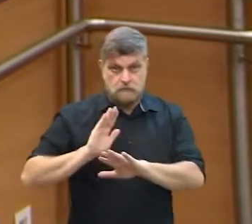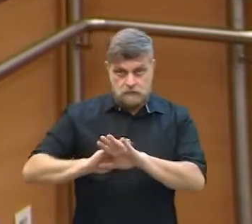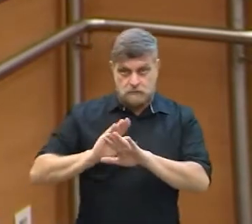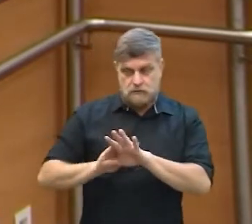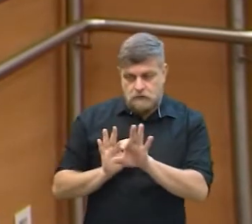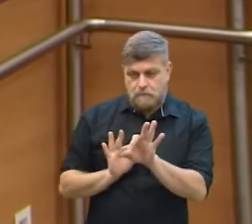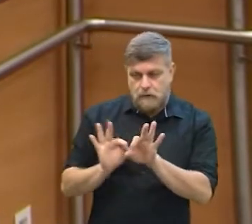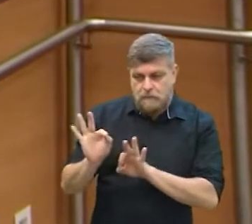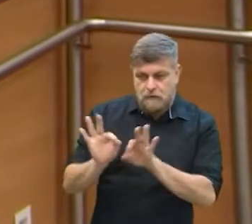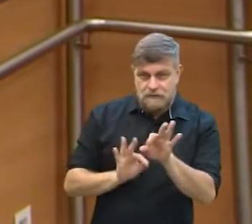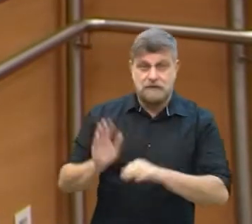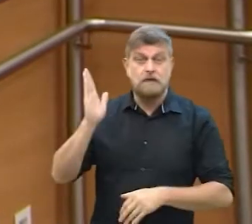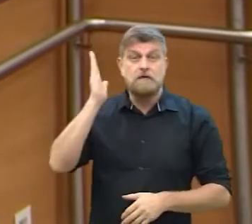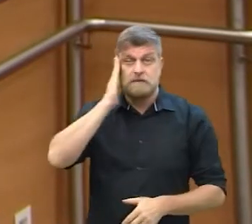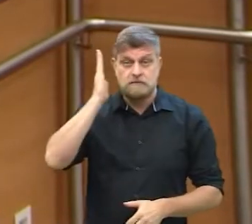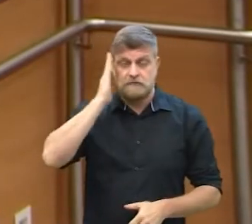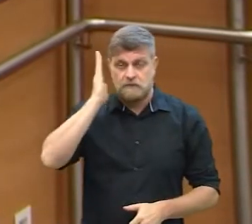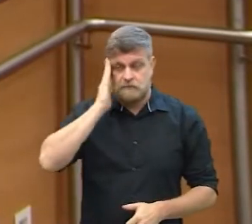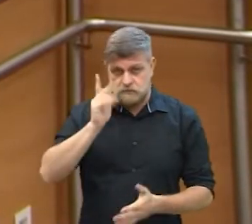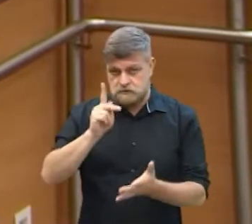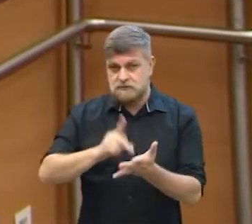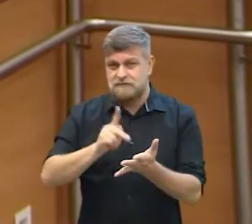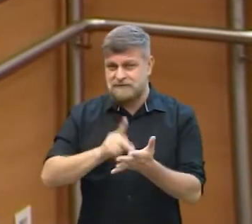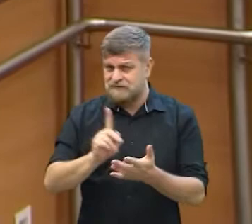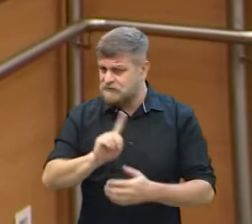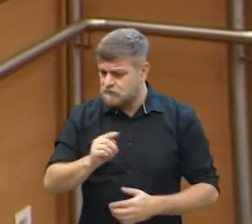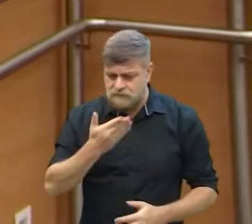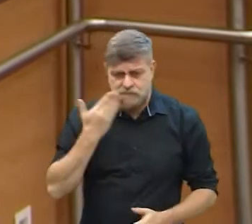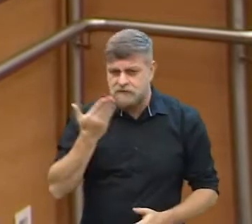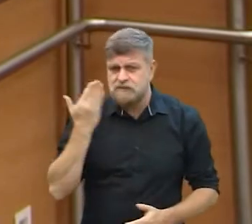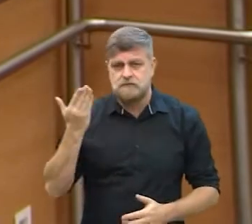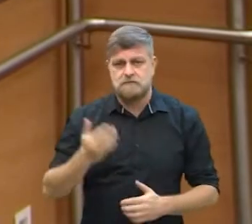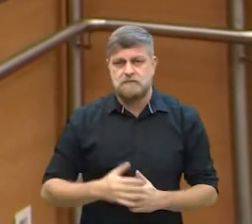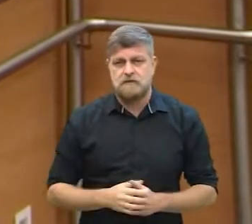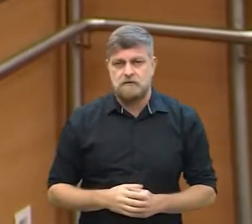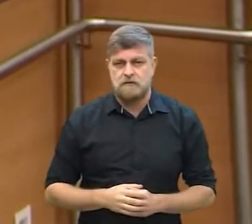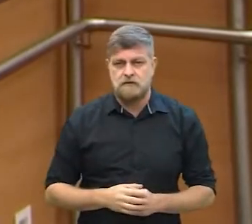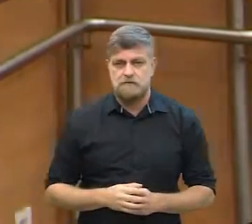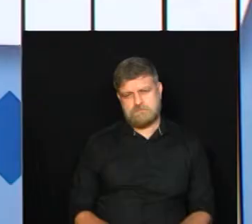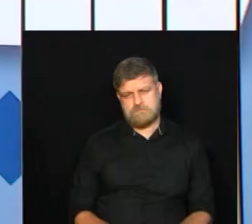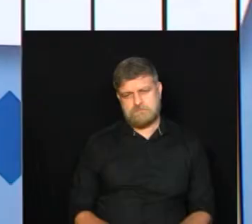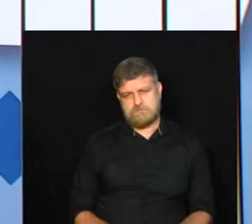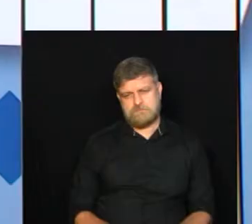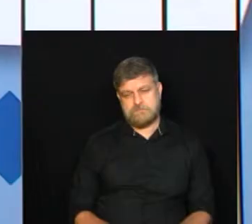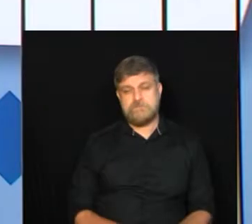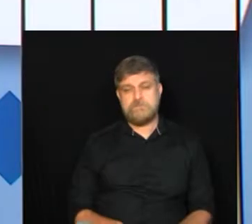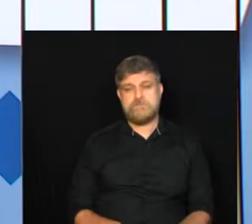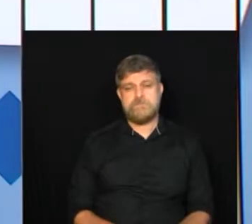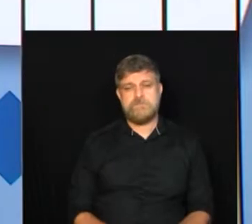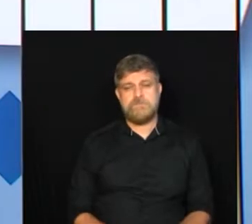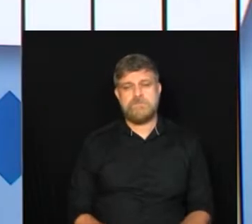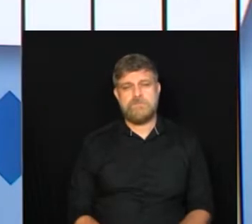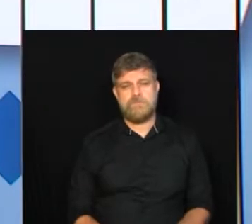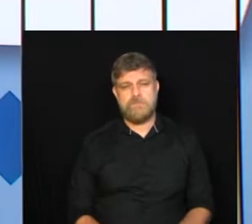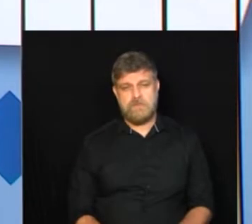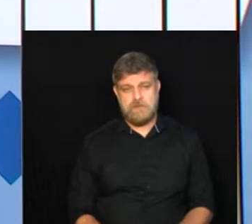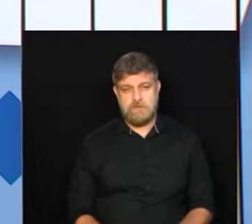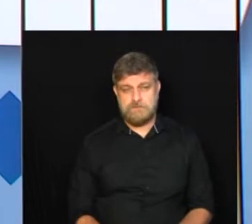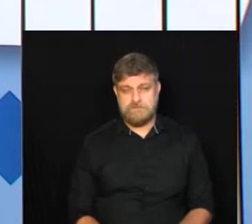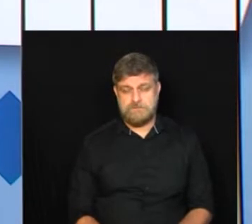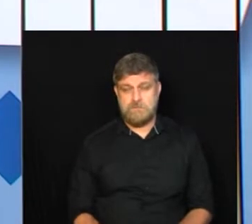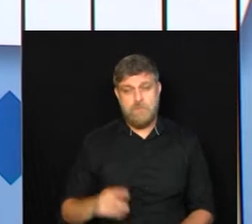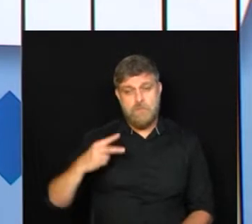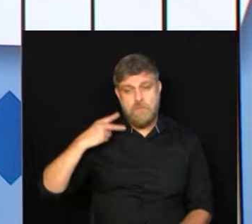lei. Estamos preparando para isso, né? Sabemos realmente que isso não é fácil. E